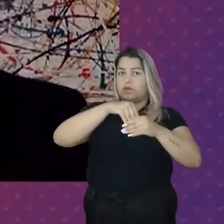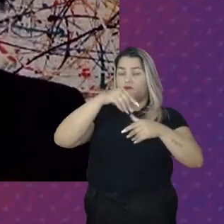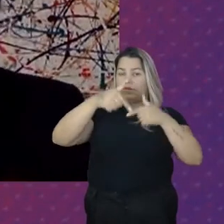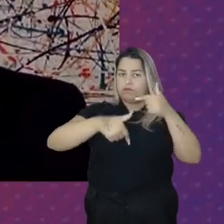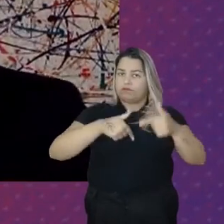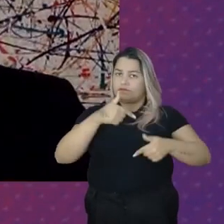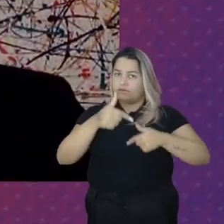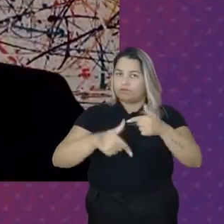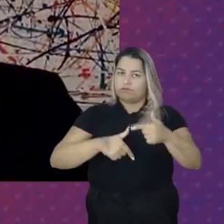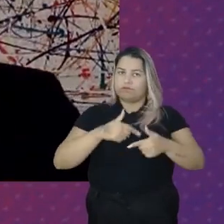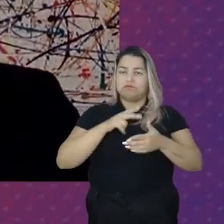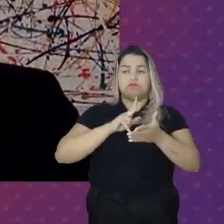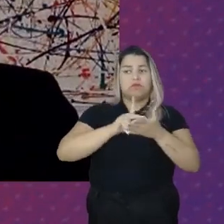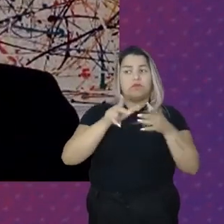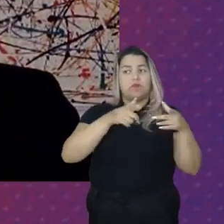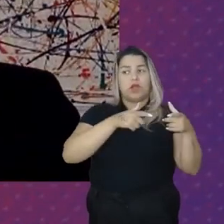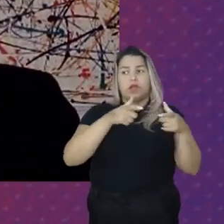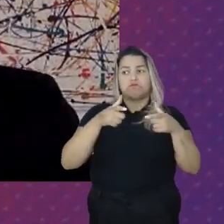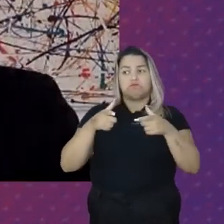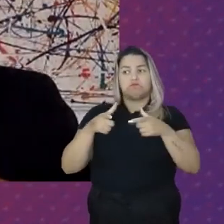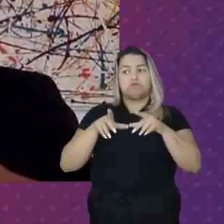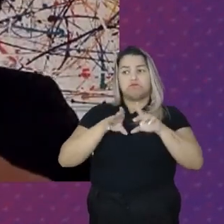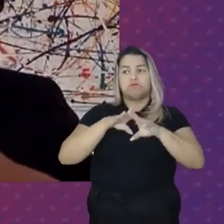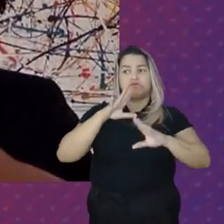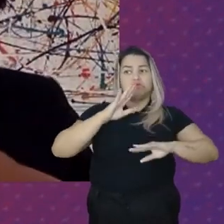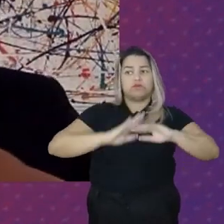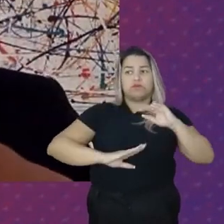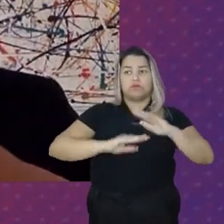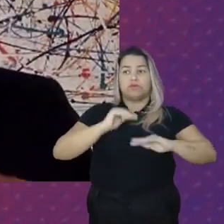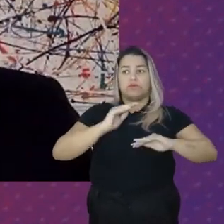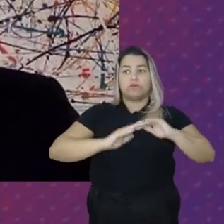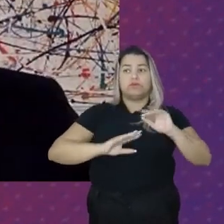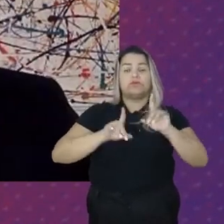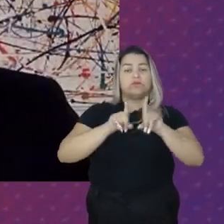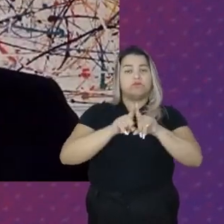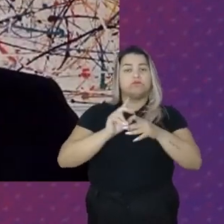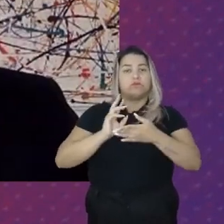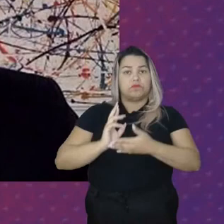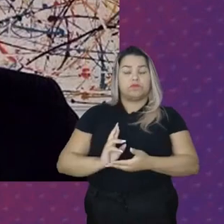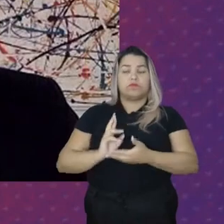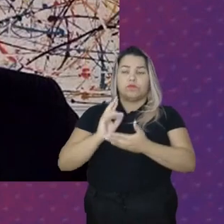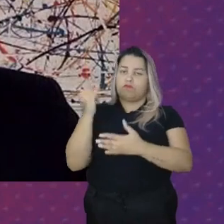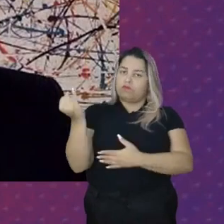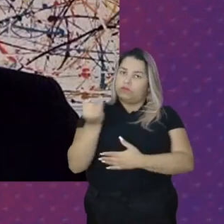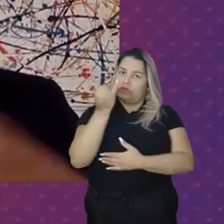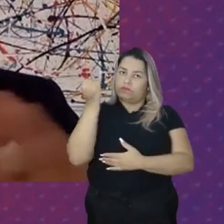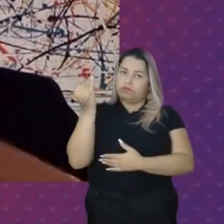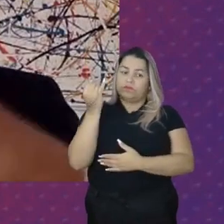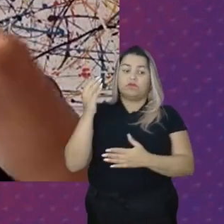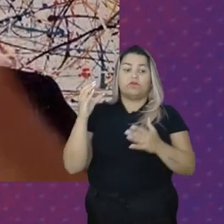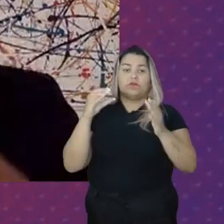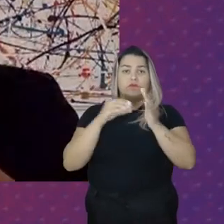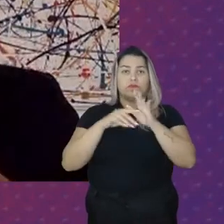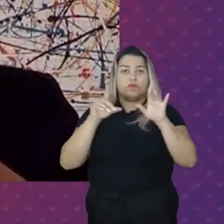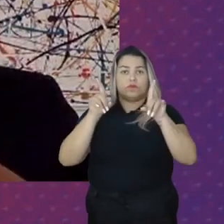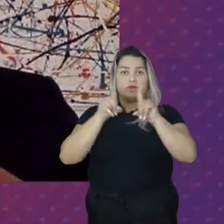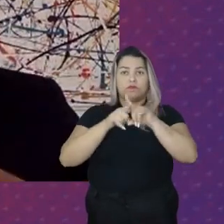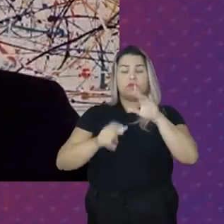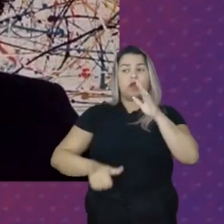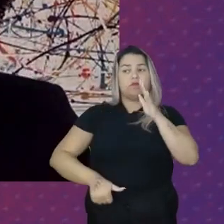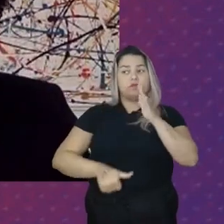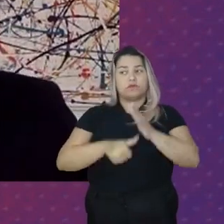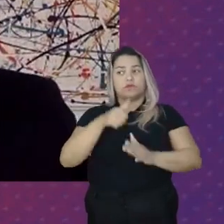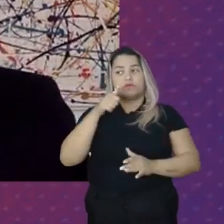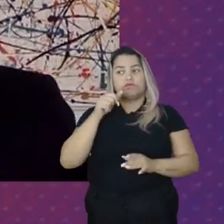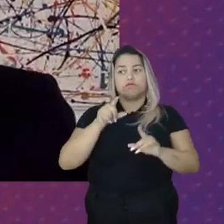em relação às demais categorias profissionais, mas representou ainda assim um importante marco, pois foi a primeira